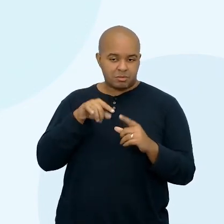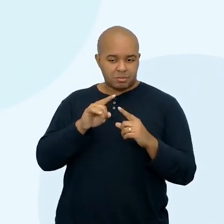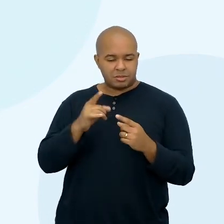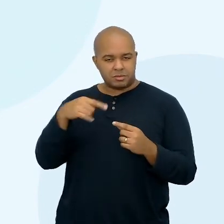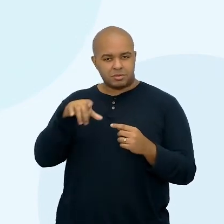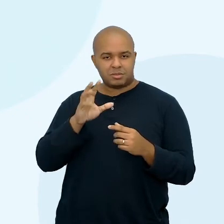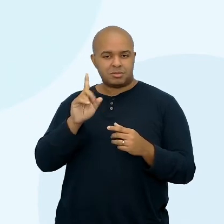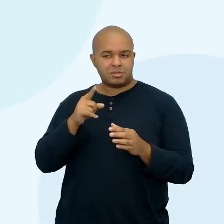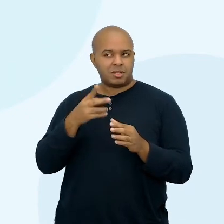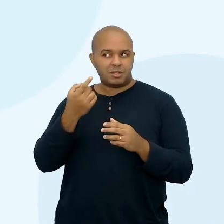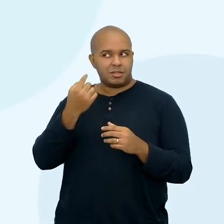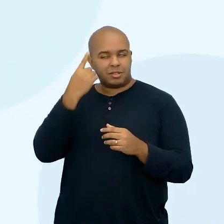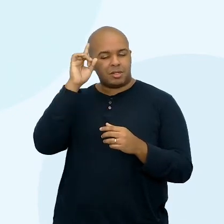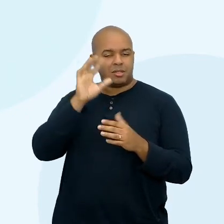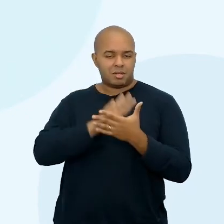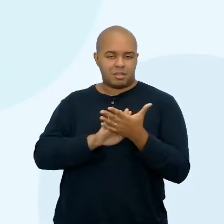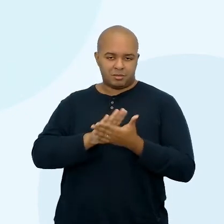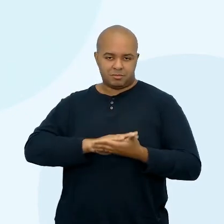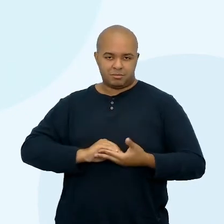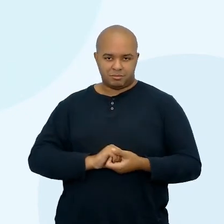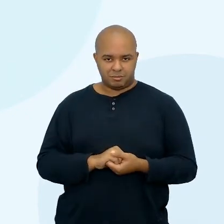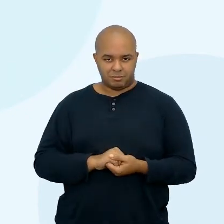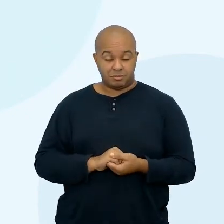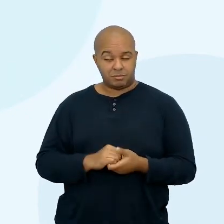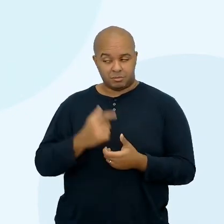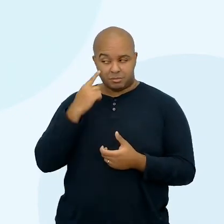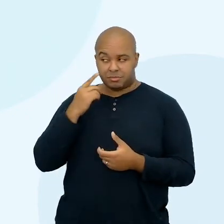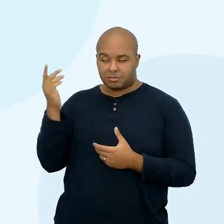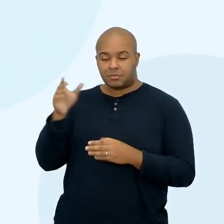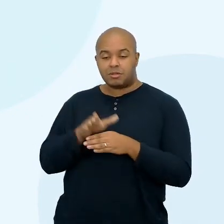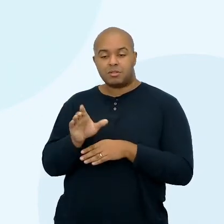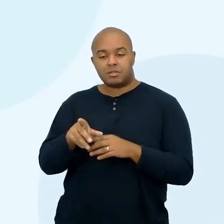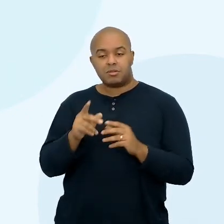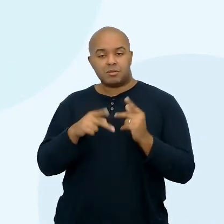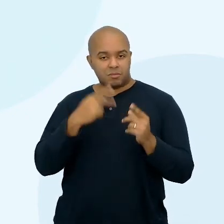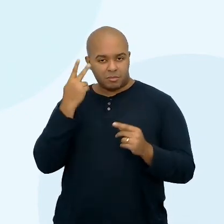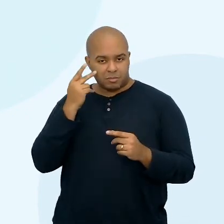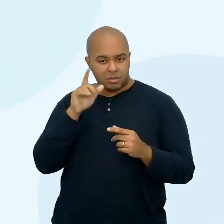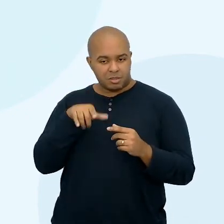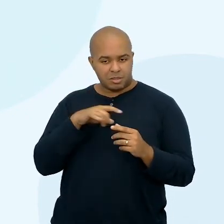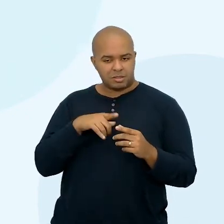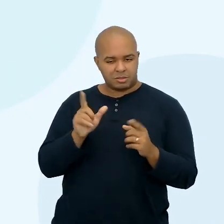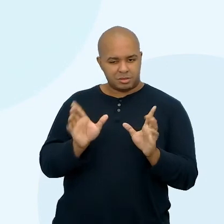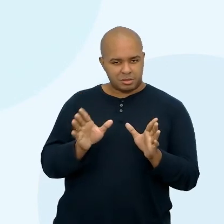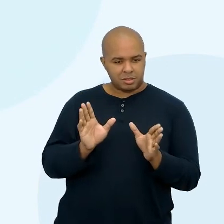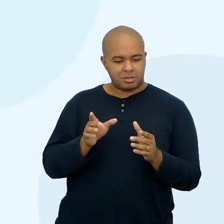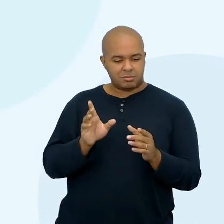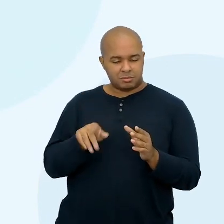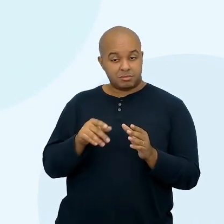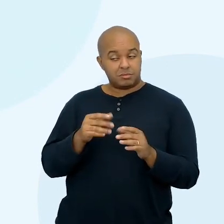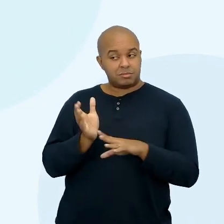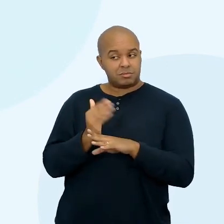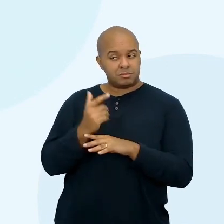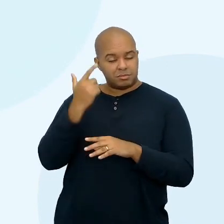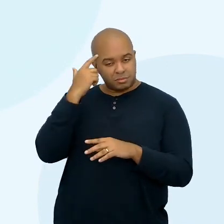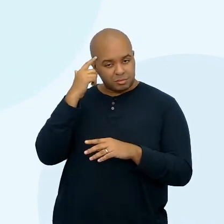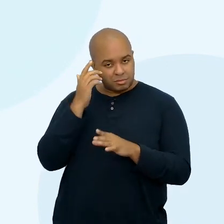Tem uma expressão que quando o povo depende de um político, a gente chama